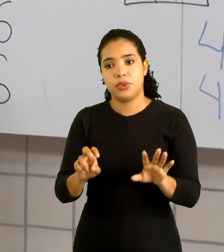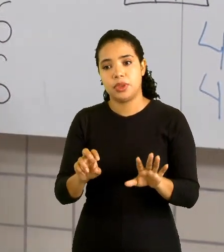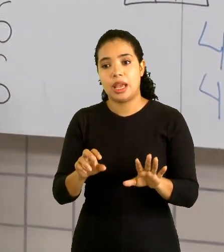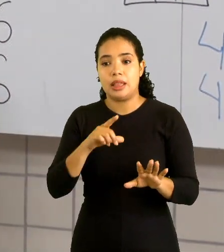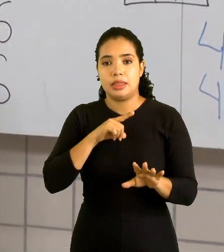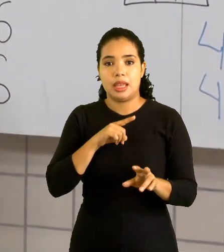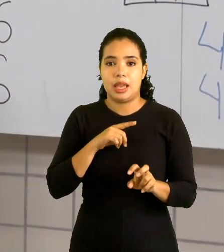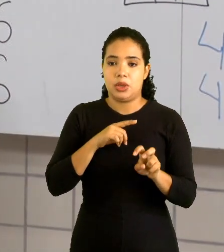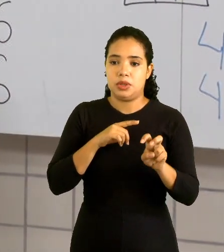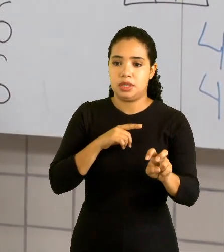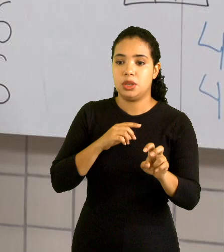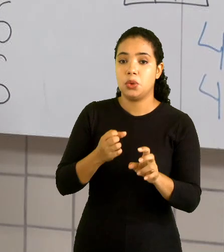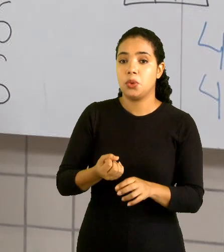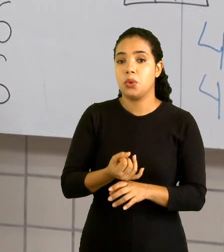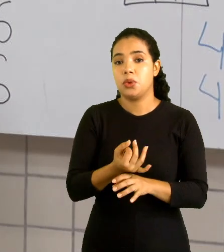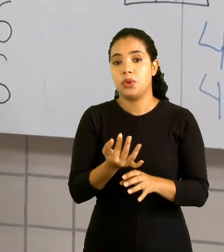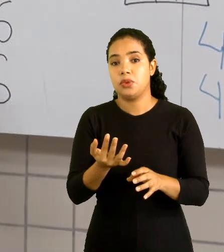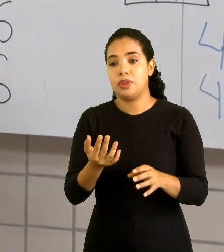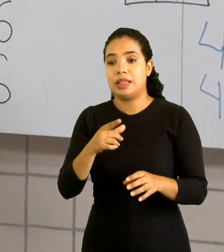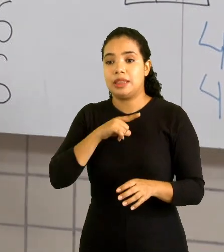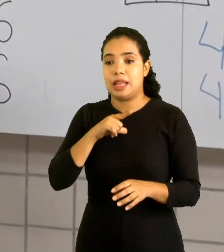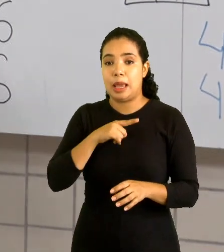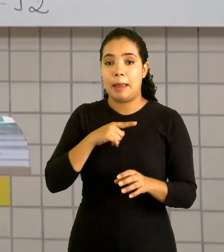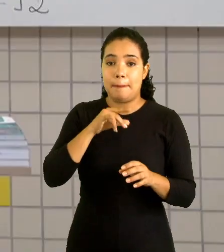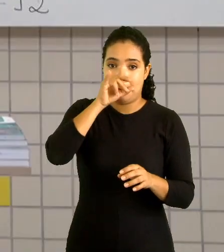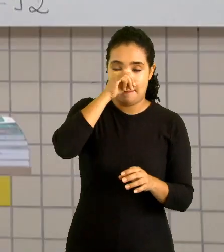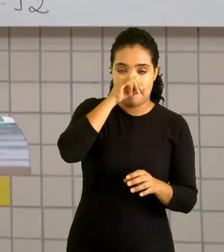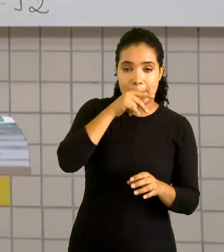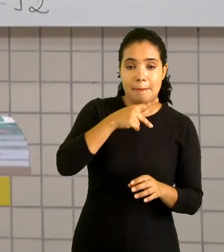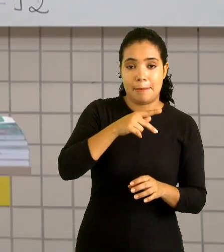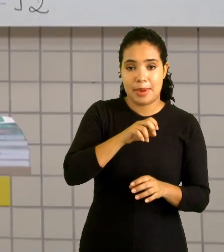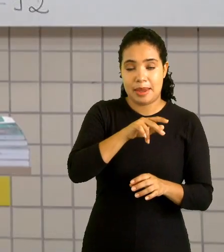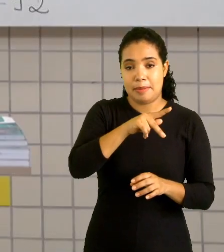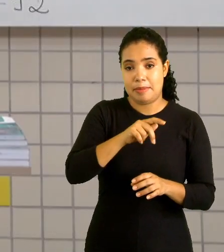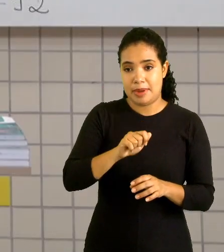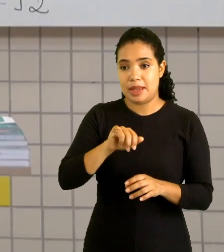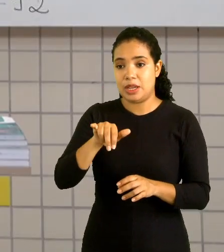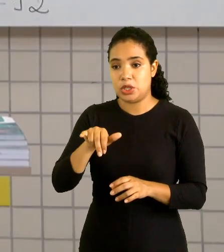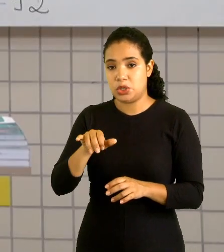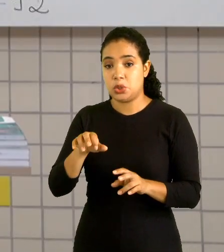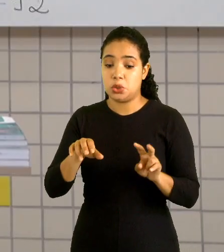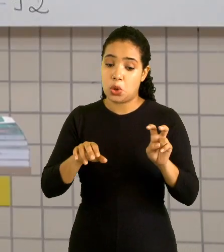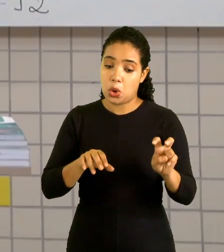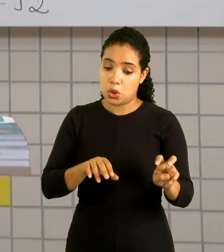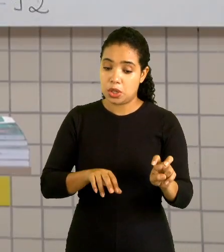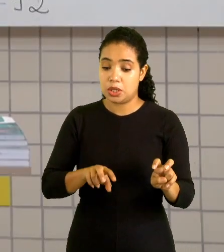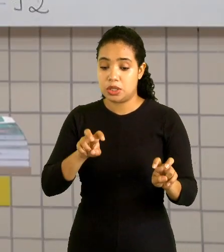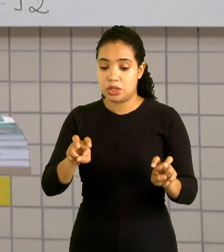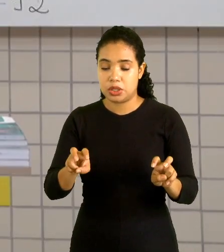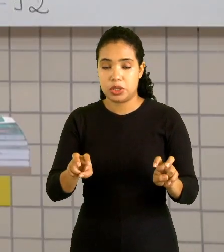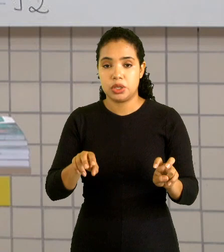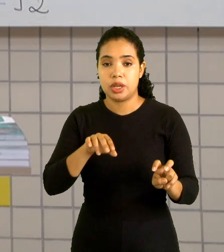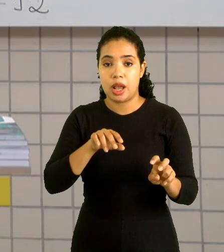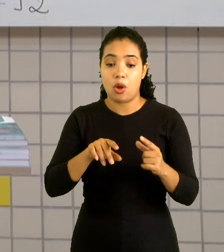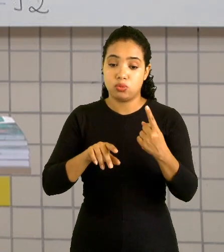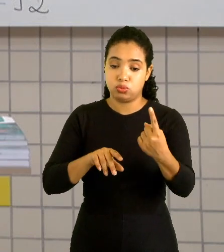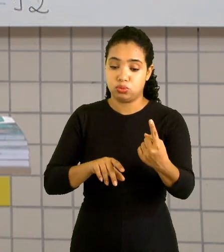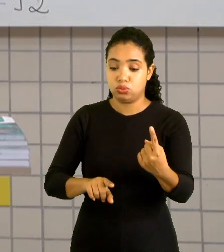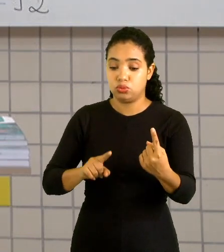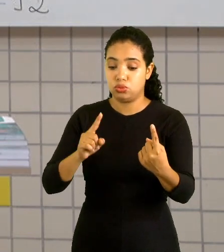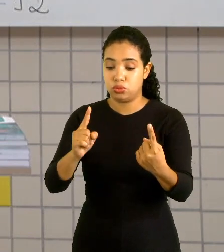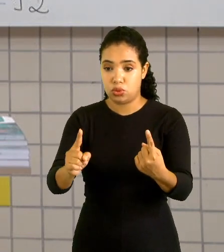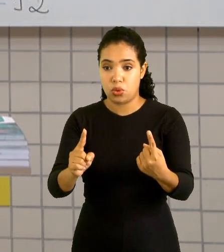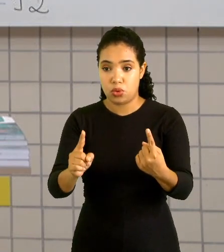5 quantas vezes? Eu tenho a Pepa e o Jorge. Então, eu tenho dois bichinhos. Então, é